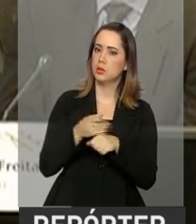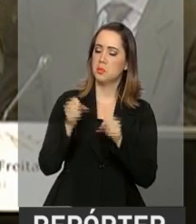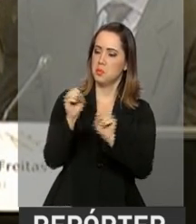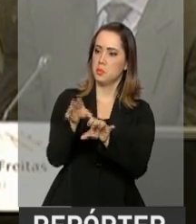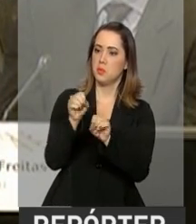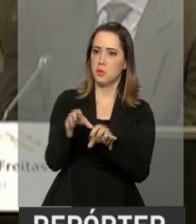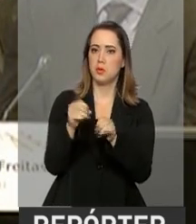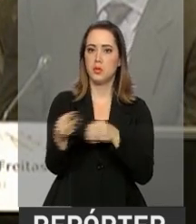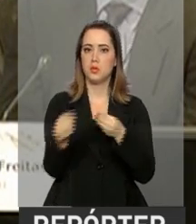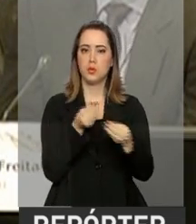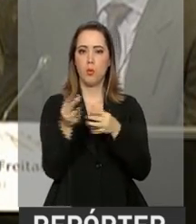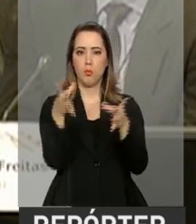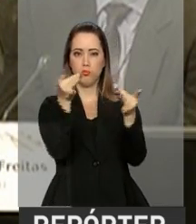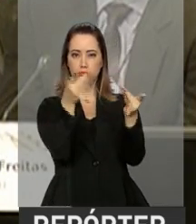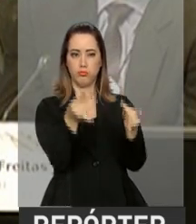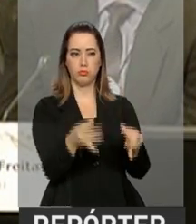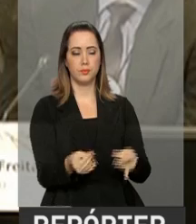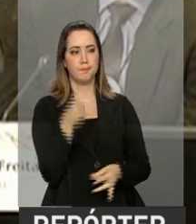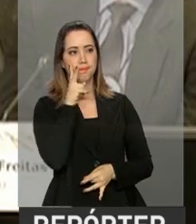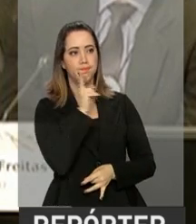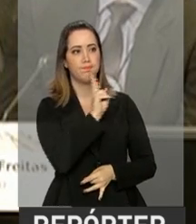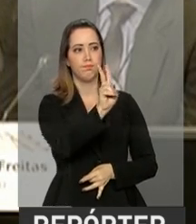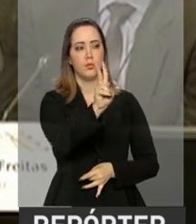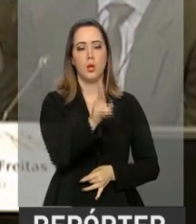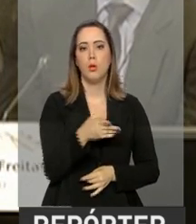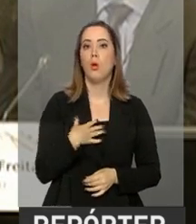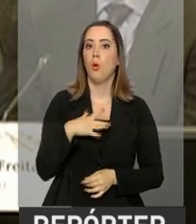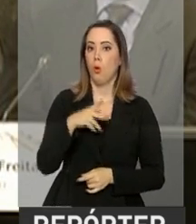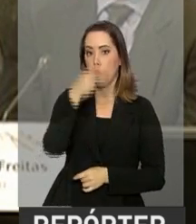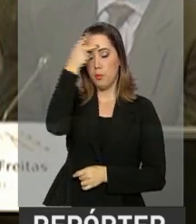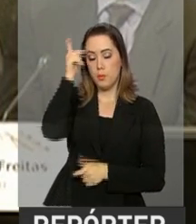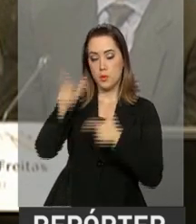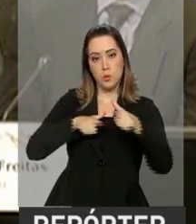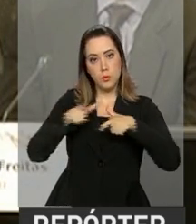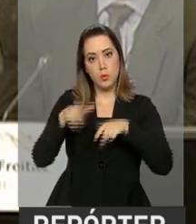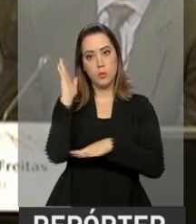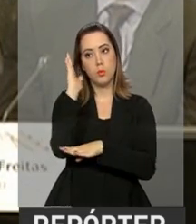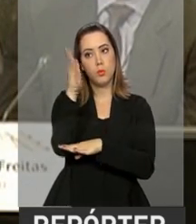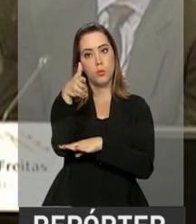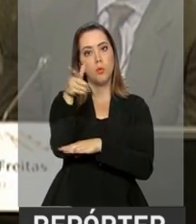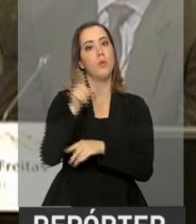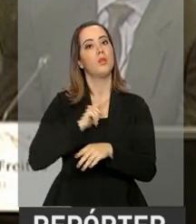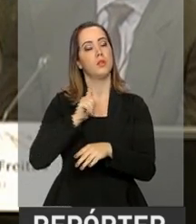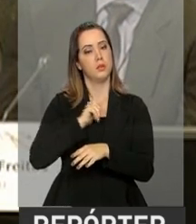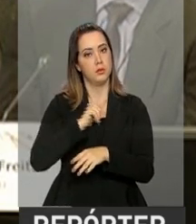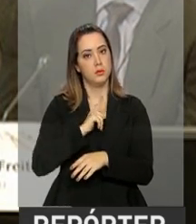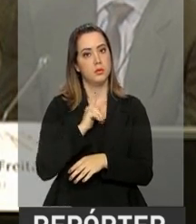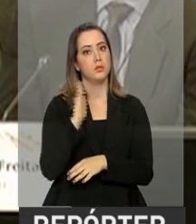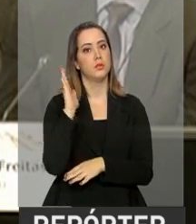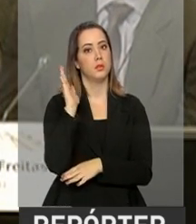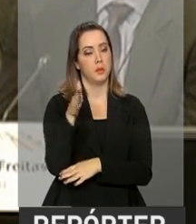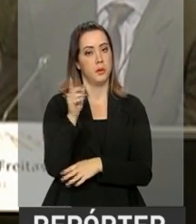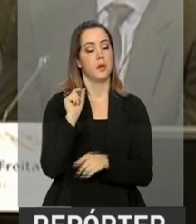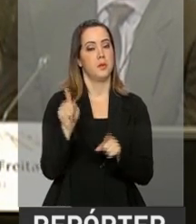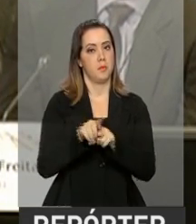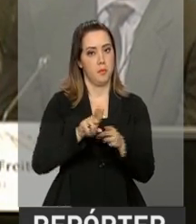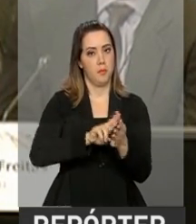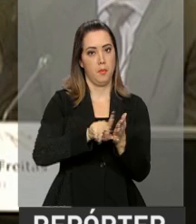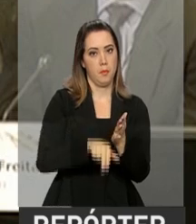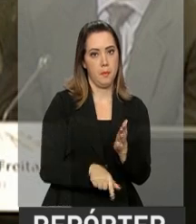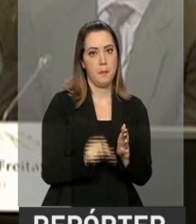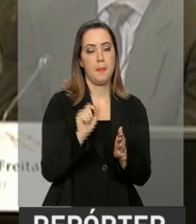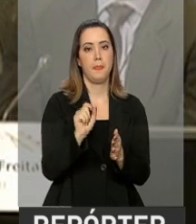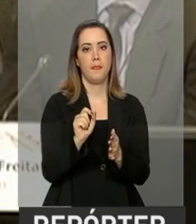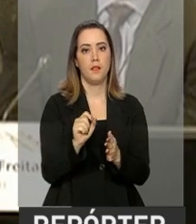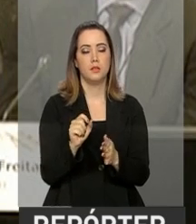observar os detalhes a preparação dos Taxistas o pessoal que trabalha na rede hoteleira toda essa preparação para identificar alguma